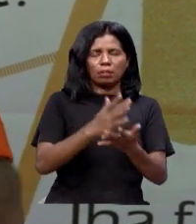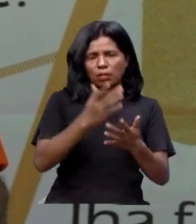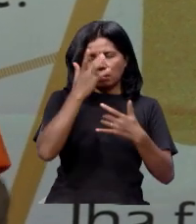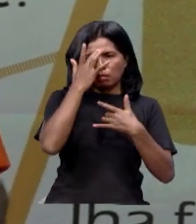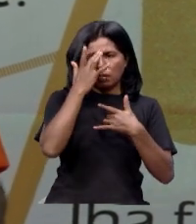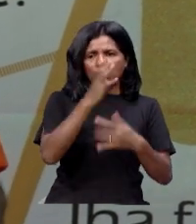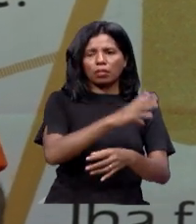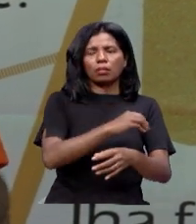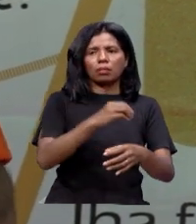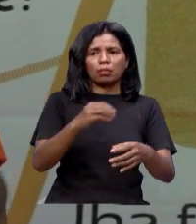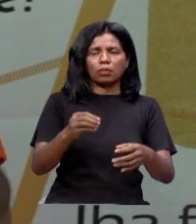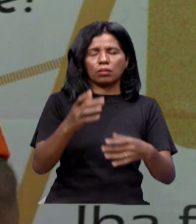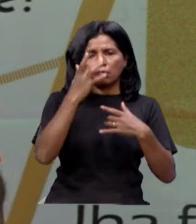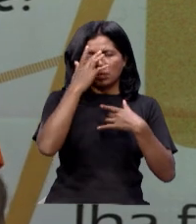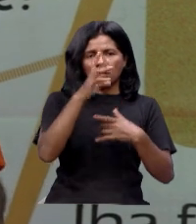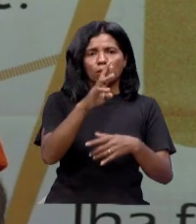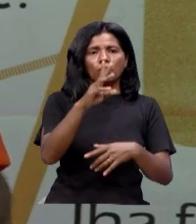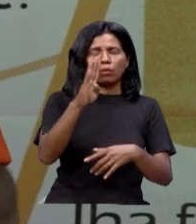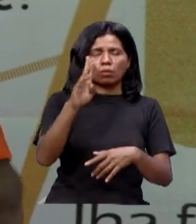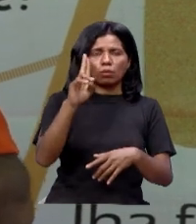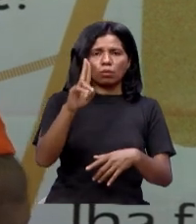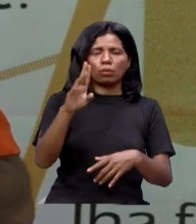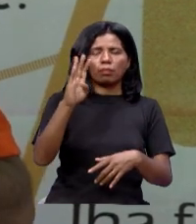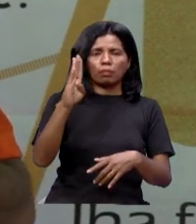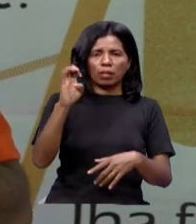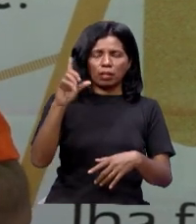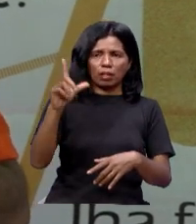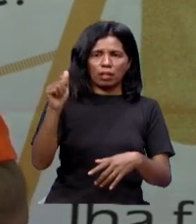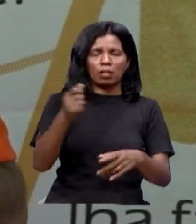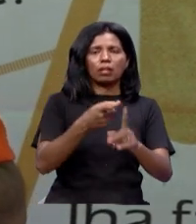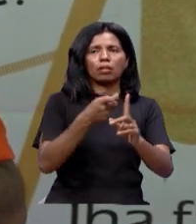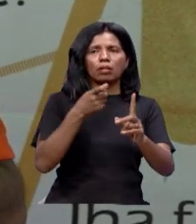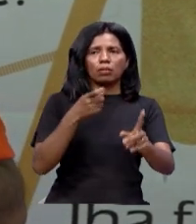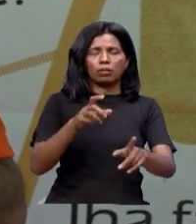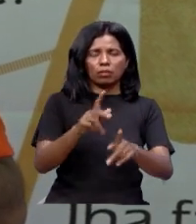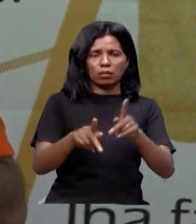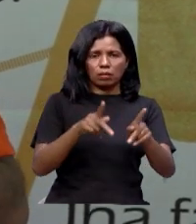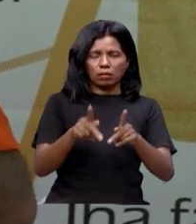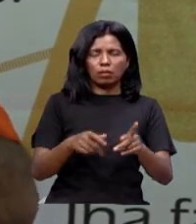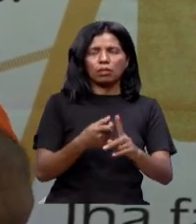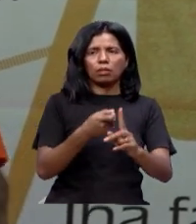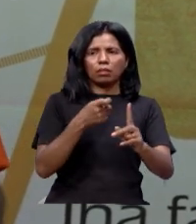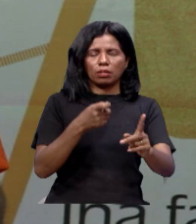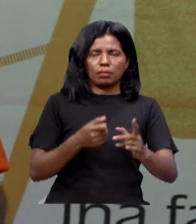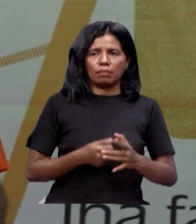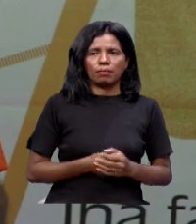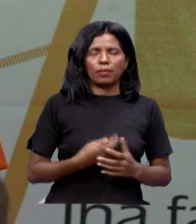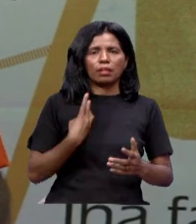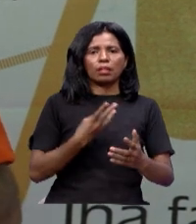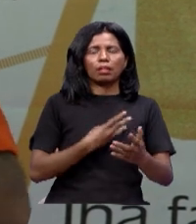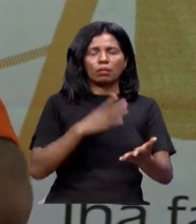não mais rubela. E depois PCV, nevena, maio, pneumococcus. E não está se